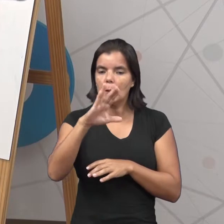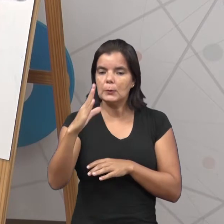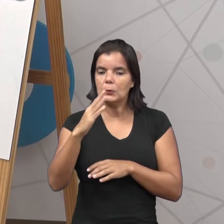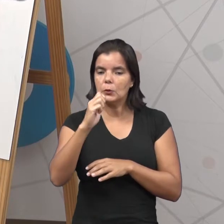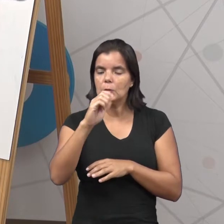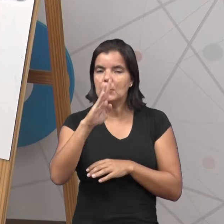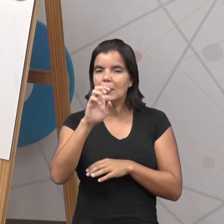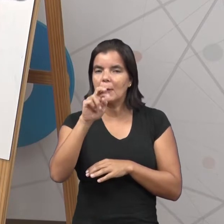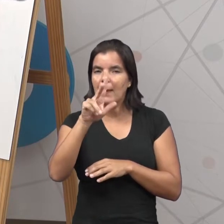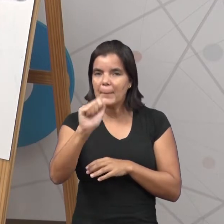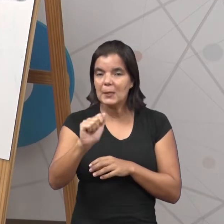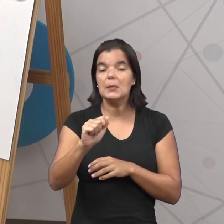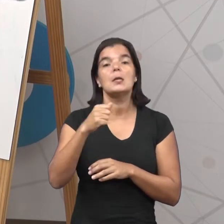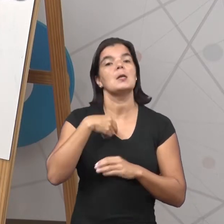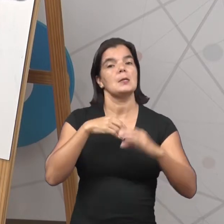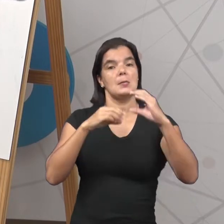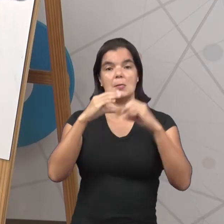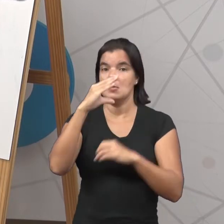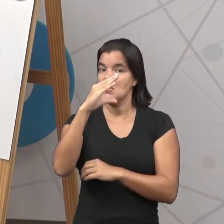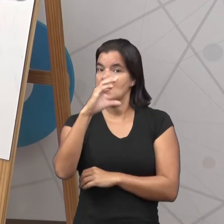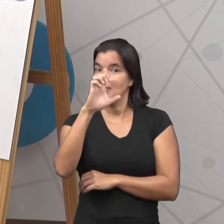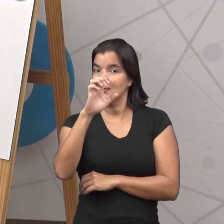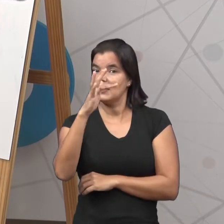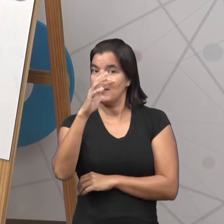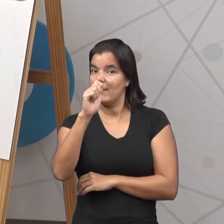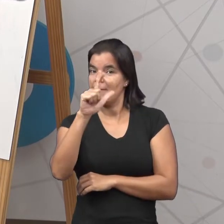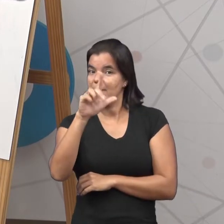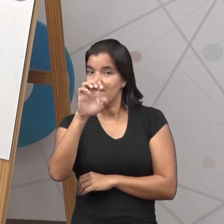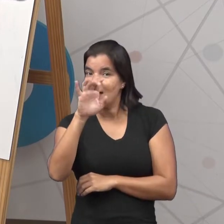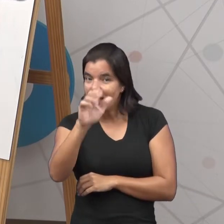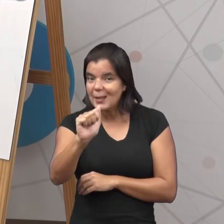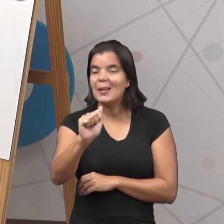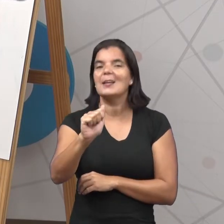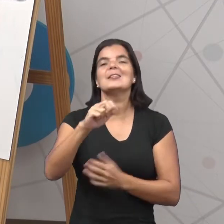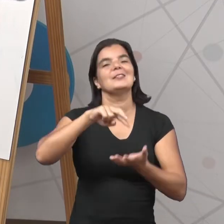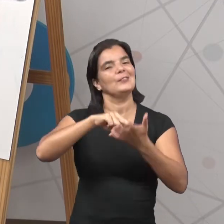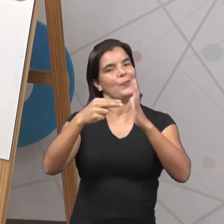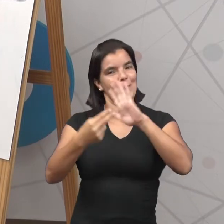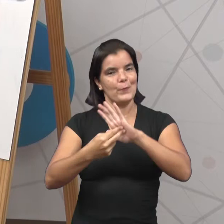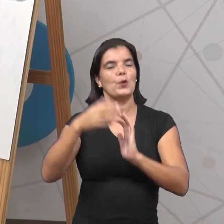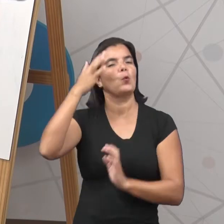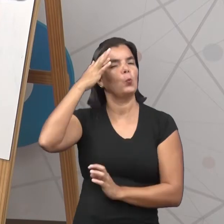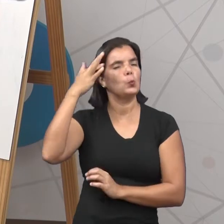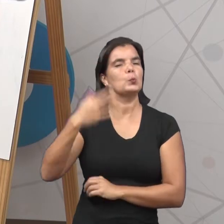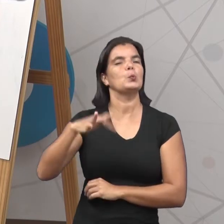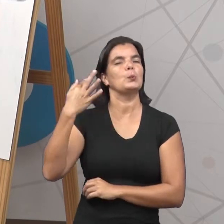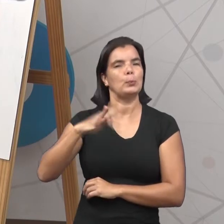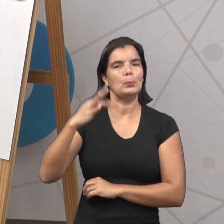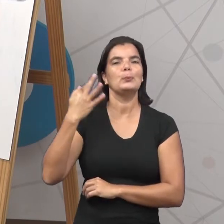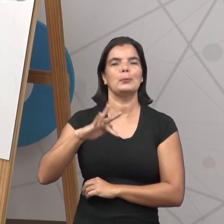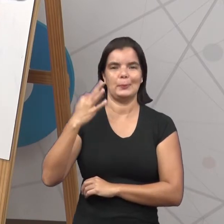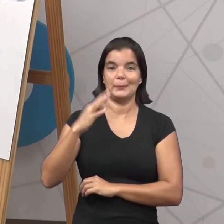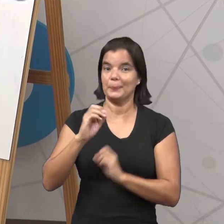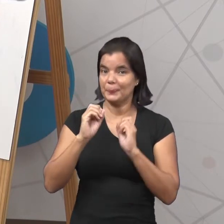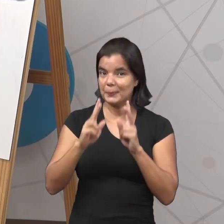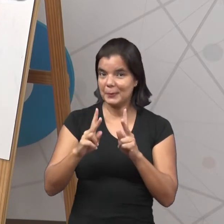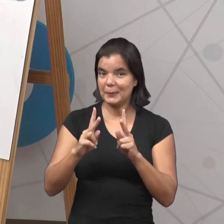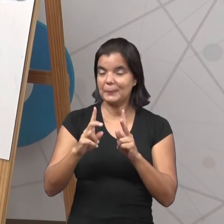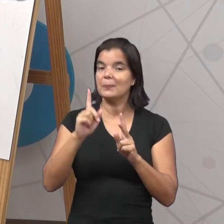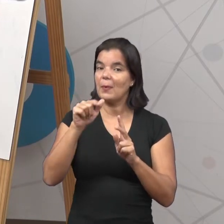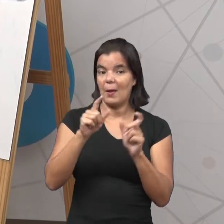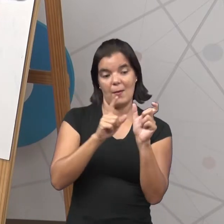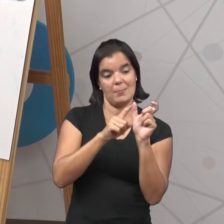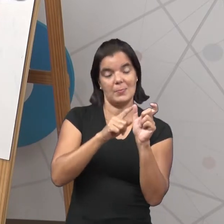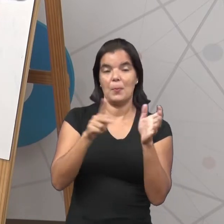gente usar dor de cabeça. Ele coloca lá cefaleia, que a gente tá com cefaleia, ou seja, com muita dor de cabeça, ok? Esse é um